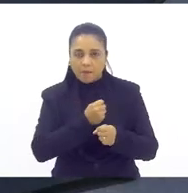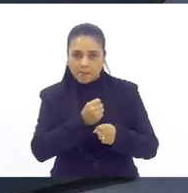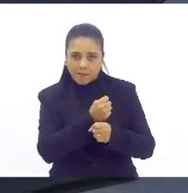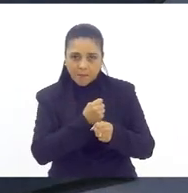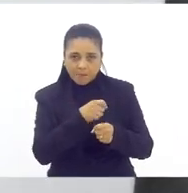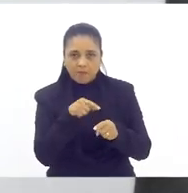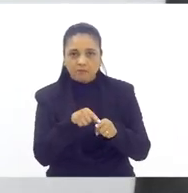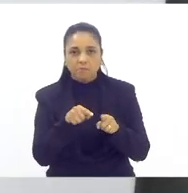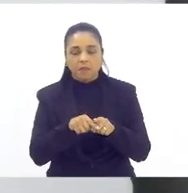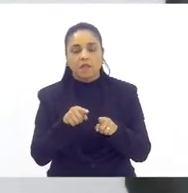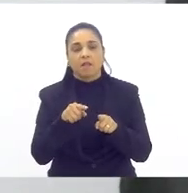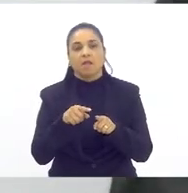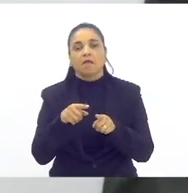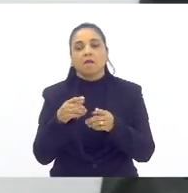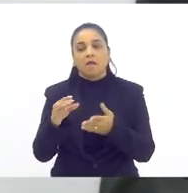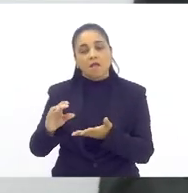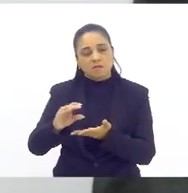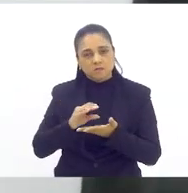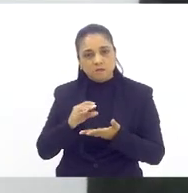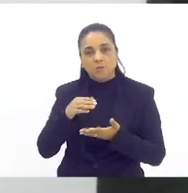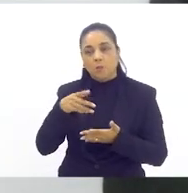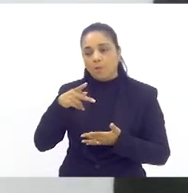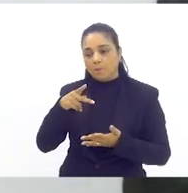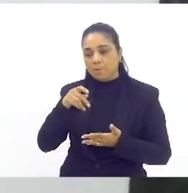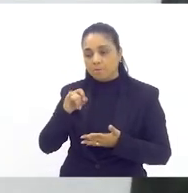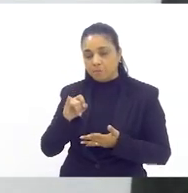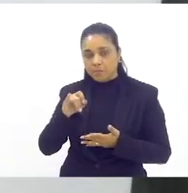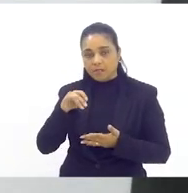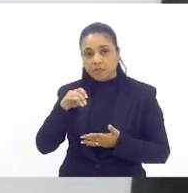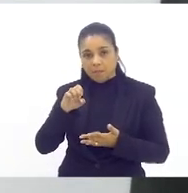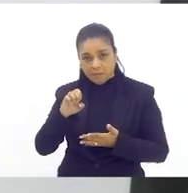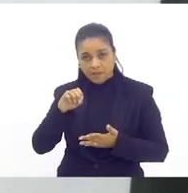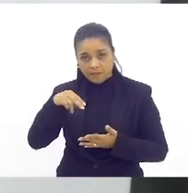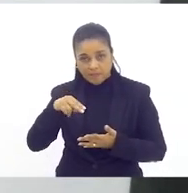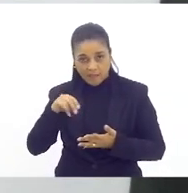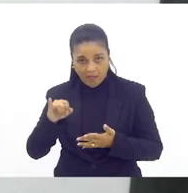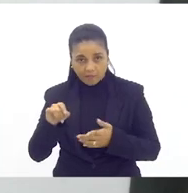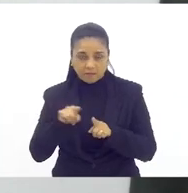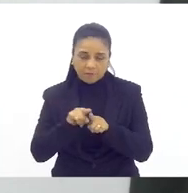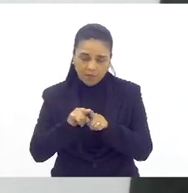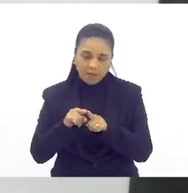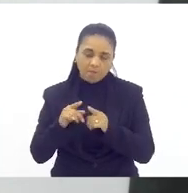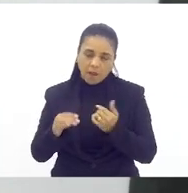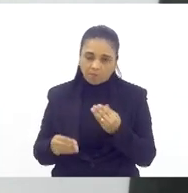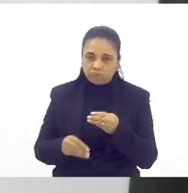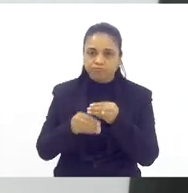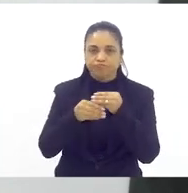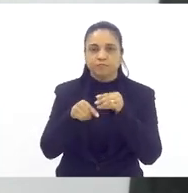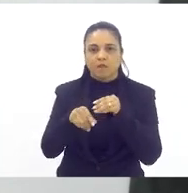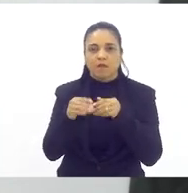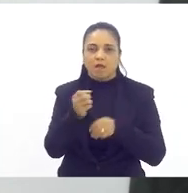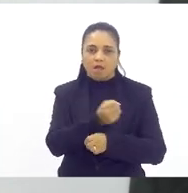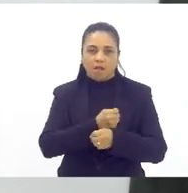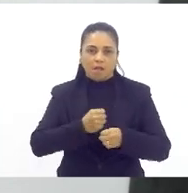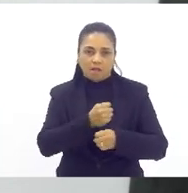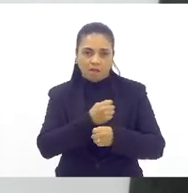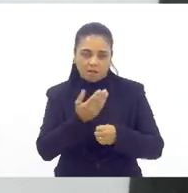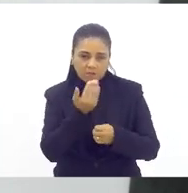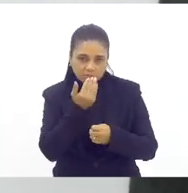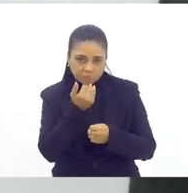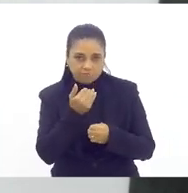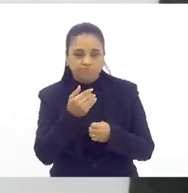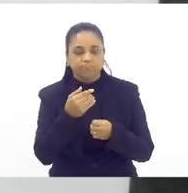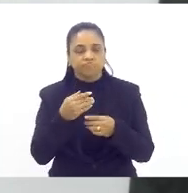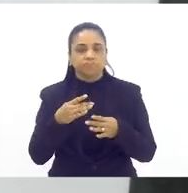pennai né esse recurso para incrementar a sua alimentação escolar Mas fundamentalmente a questão é que oferta uma Alimentação adequada